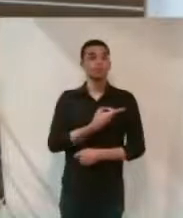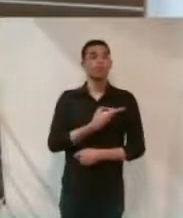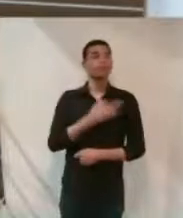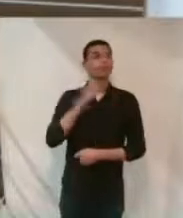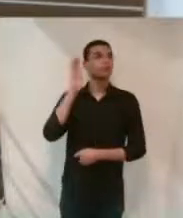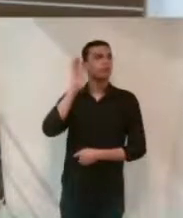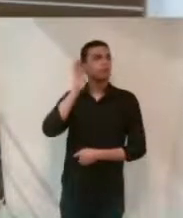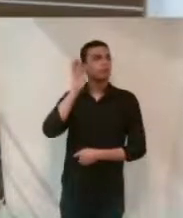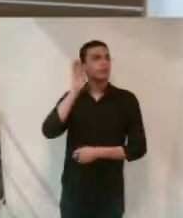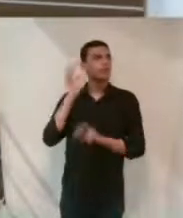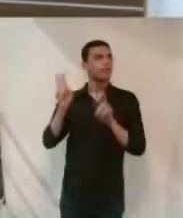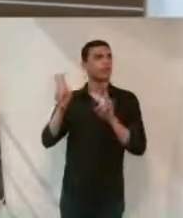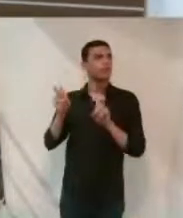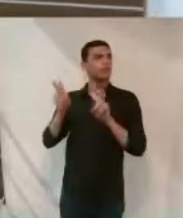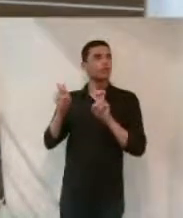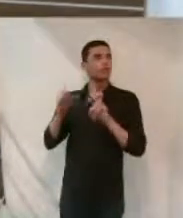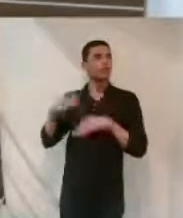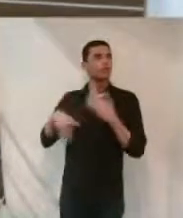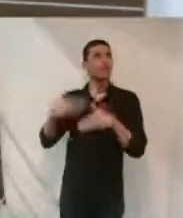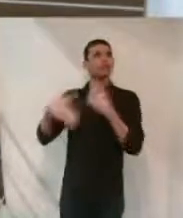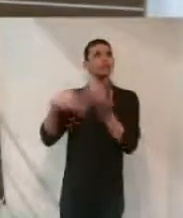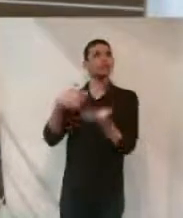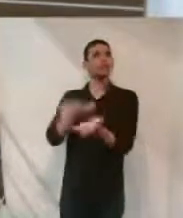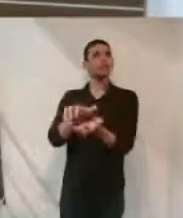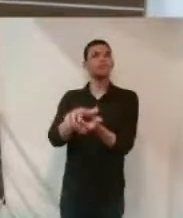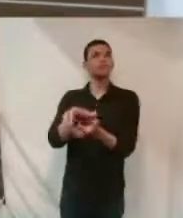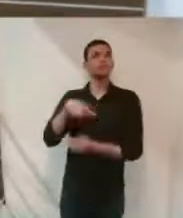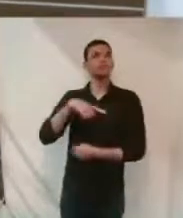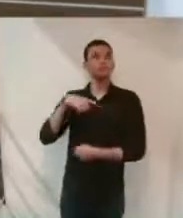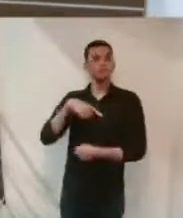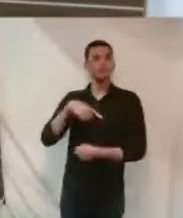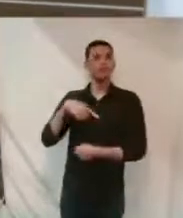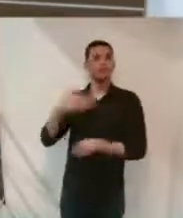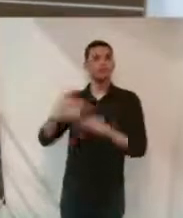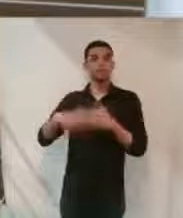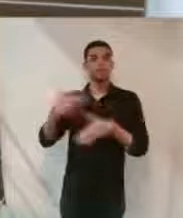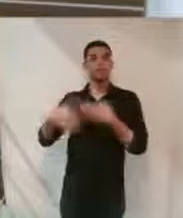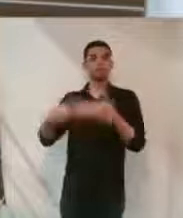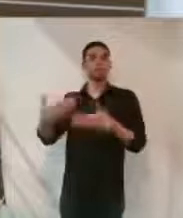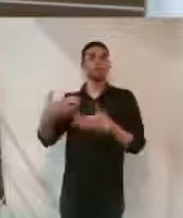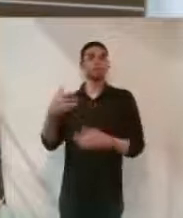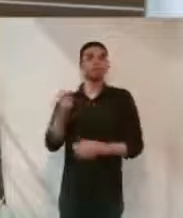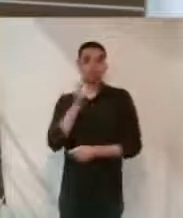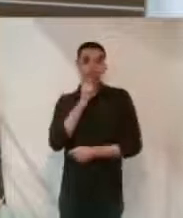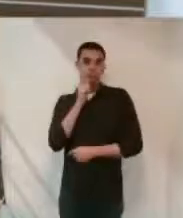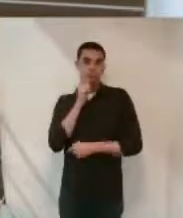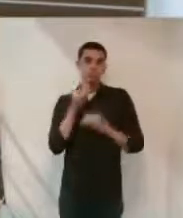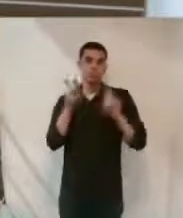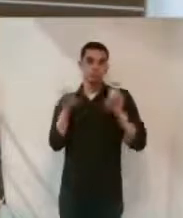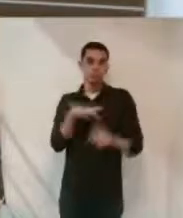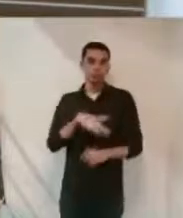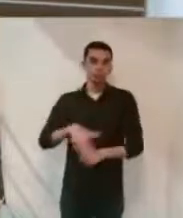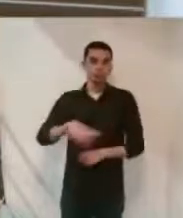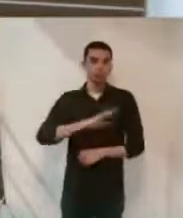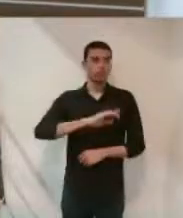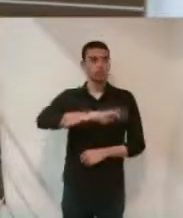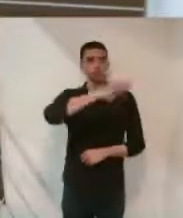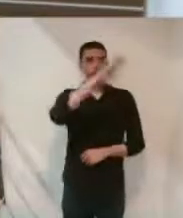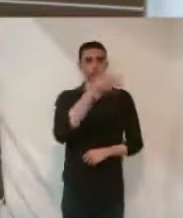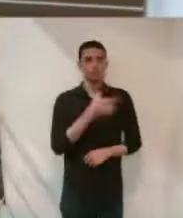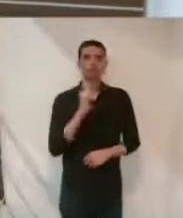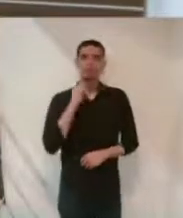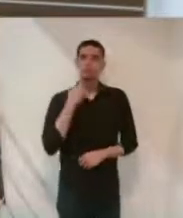quando ouve falar dessa evolução que Pernambuco teve e está tendo com a questão dos lixões, a gente fica muito feliz,